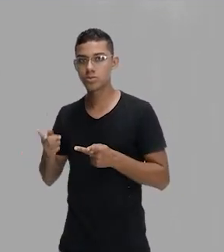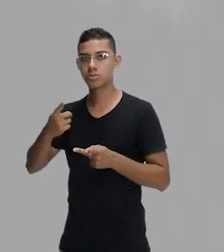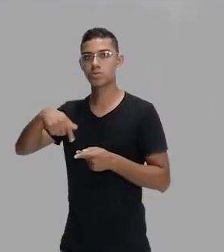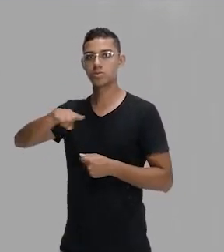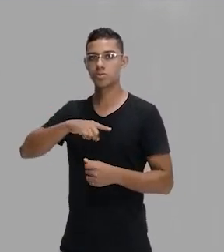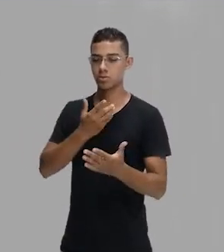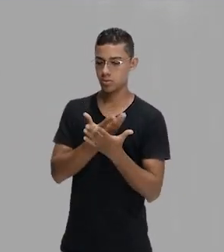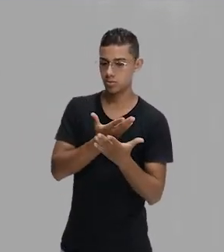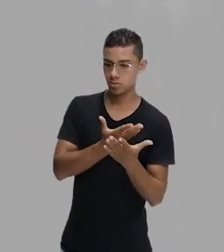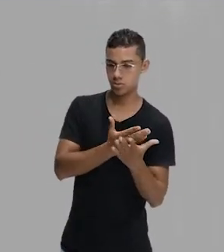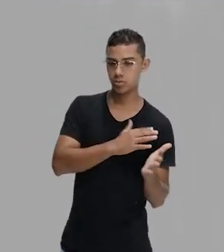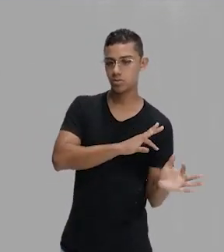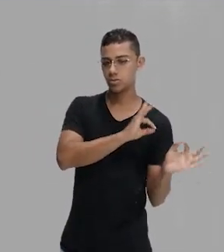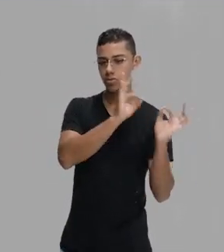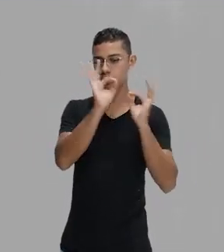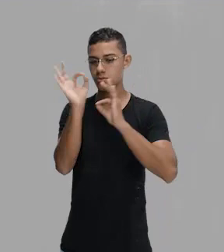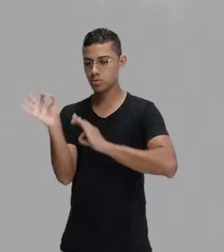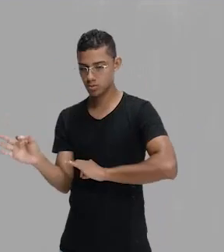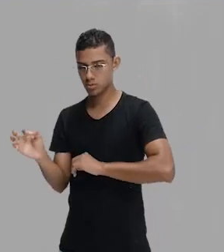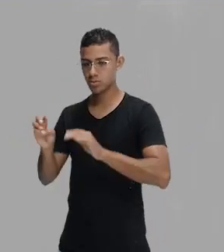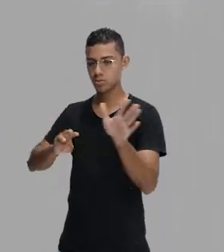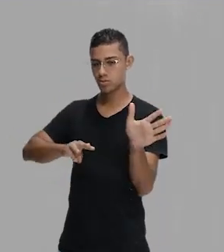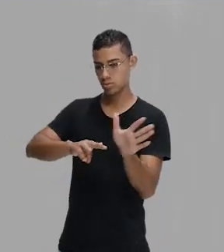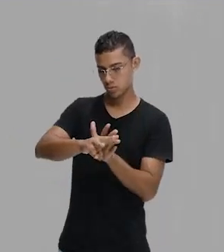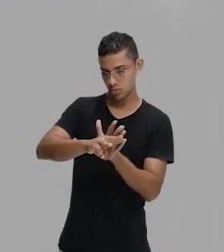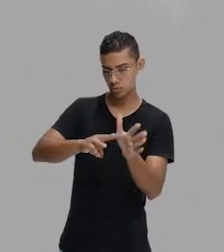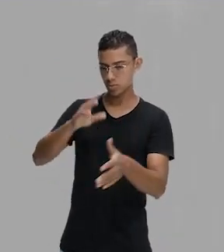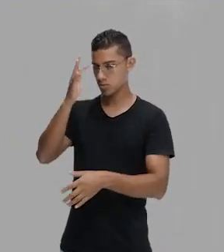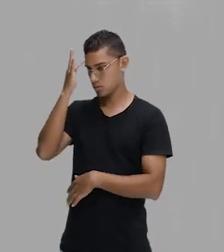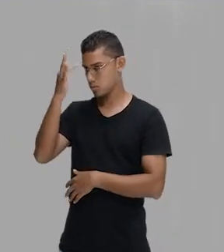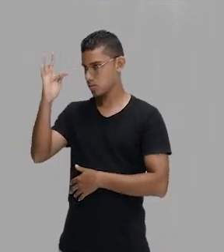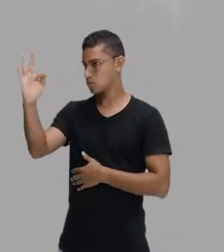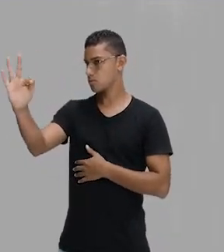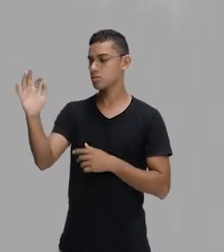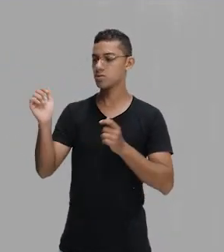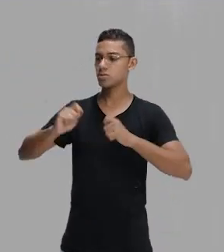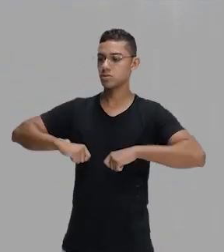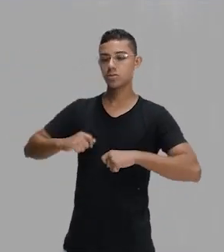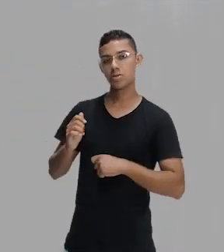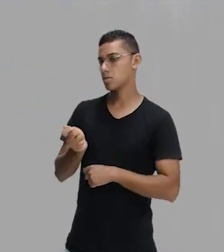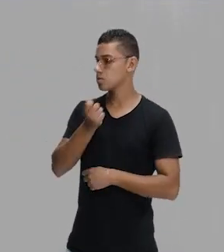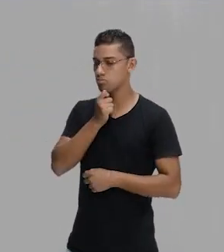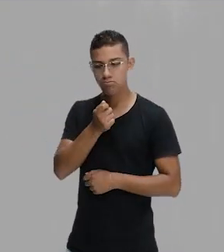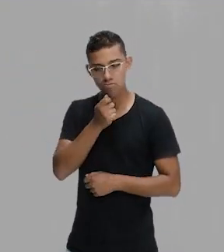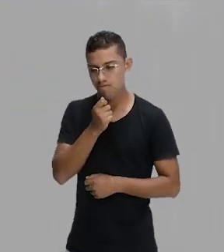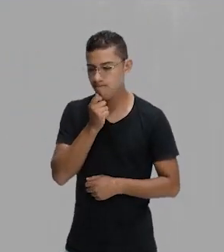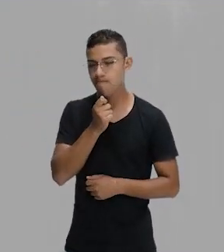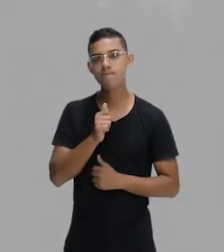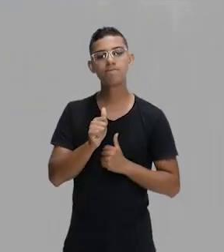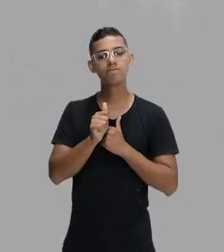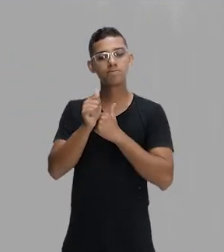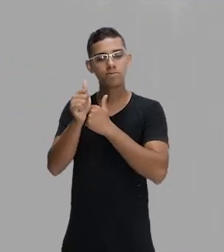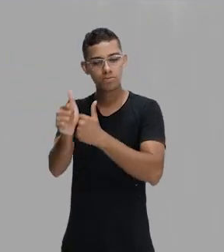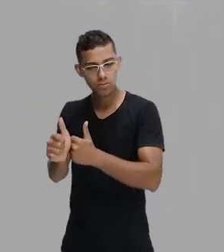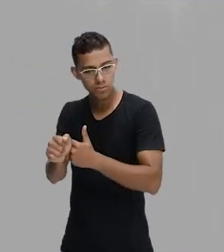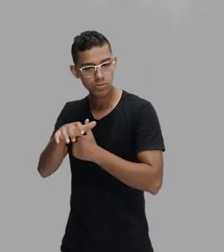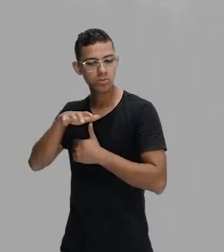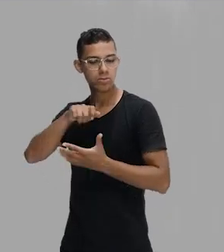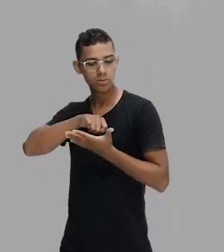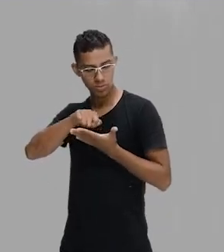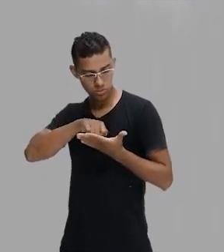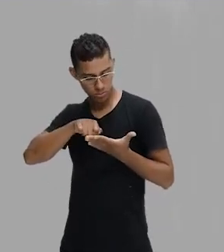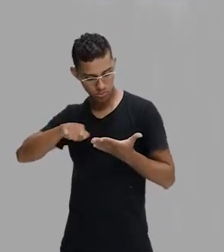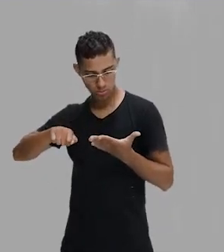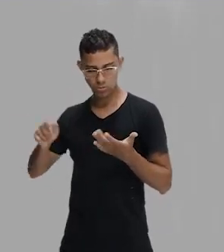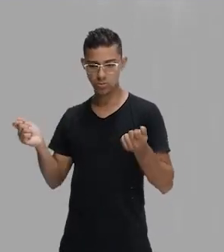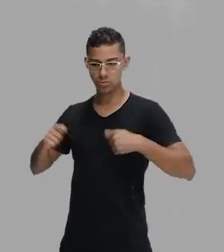olhadinha nas aulas sobre método e filosofia que nós temos já. Dá uma olhadinha lá. Se tu não viu, acompanha. Anota lá o que for preciso